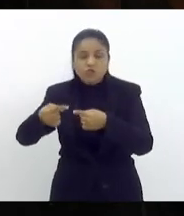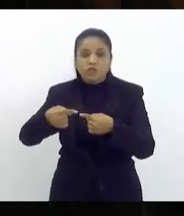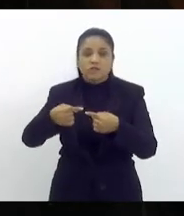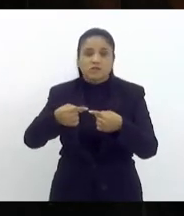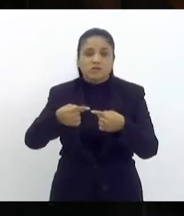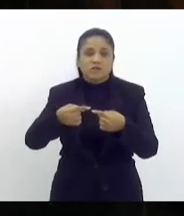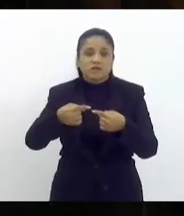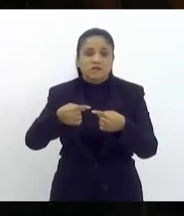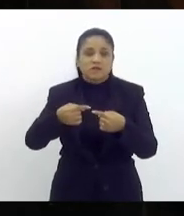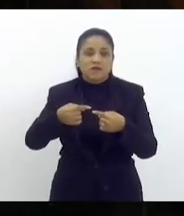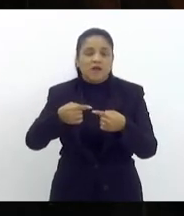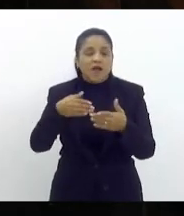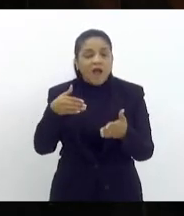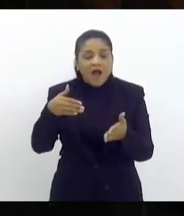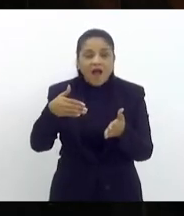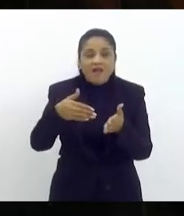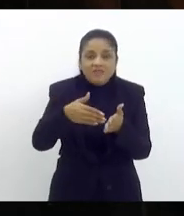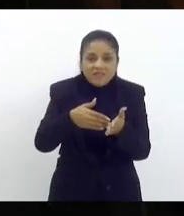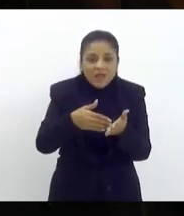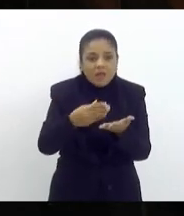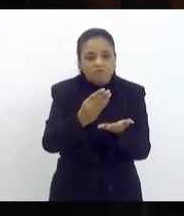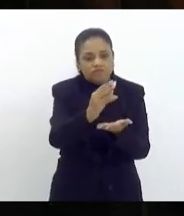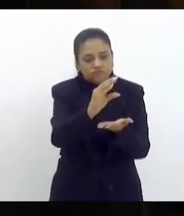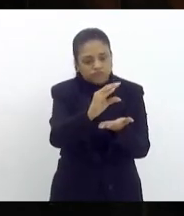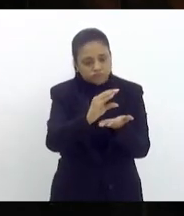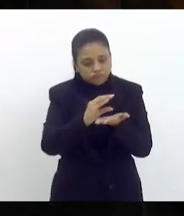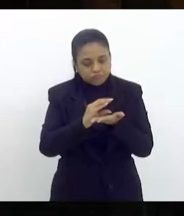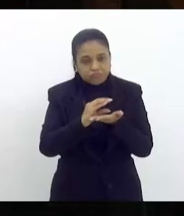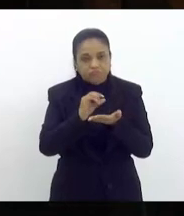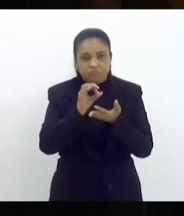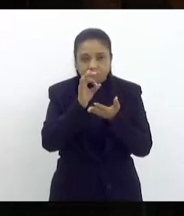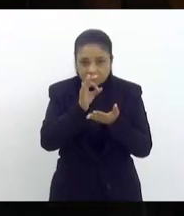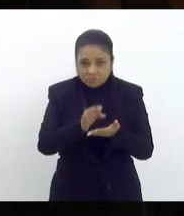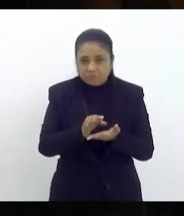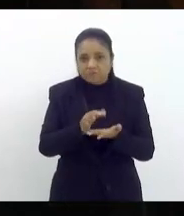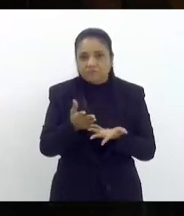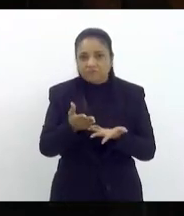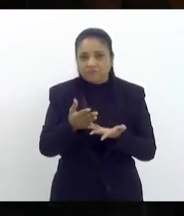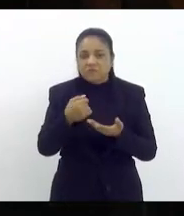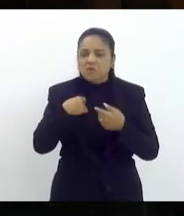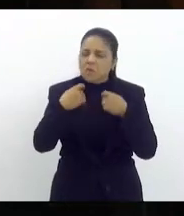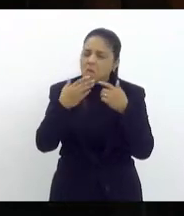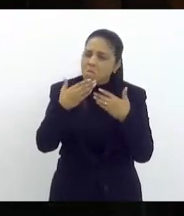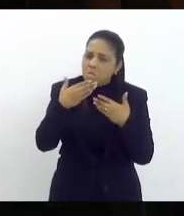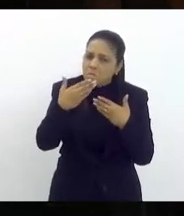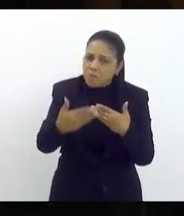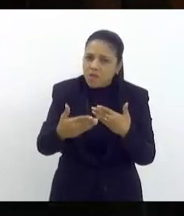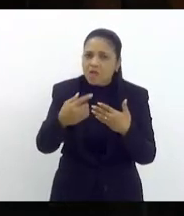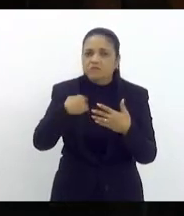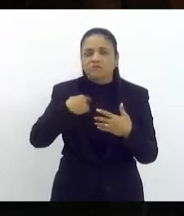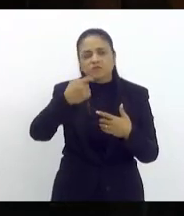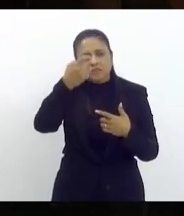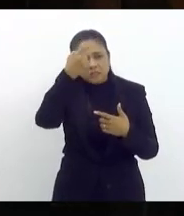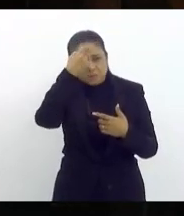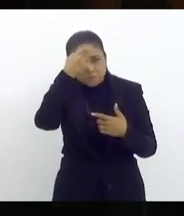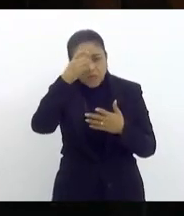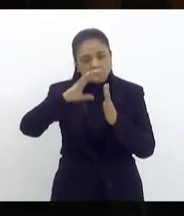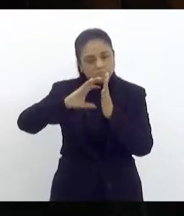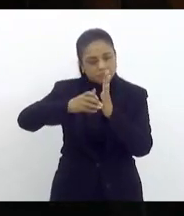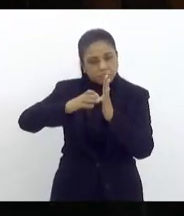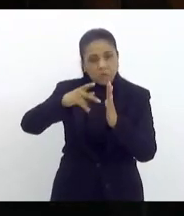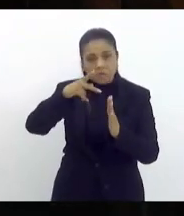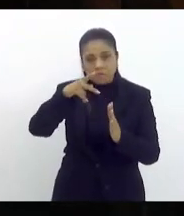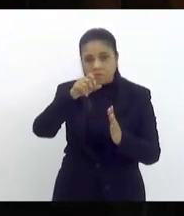discussão até a chegada do orçamento vamos fazer a discussão até a chegada do orçamento peço uma reflexão a bancada do pessoal que